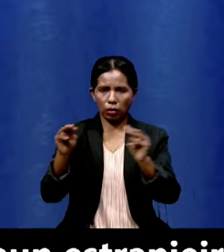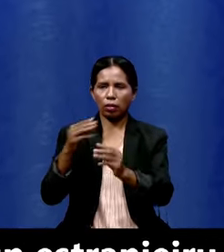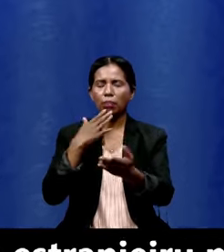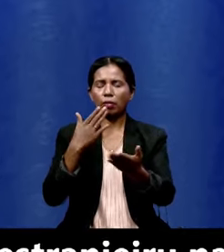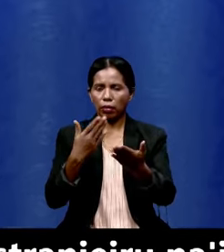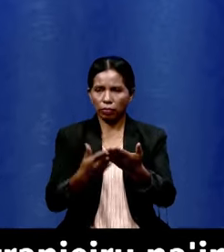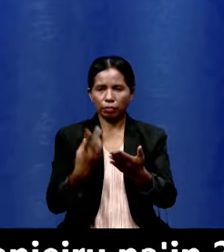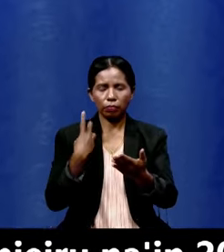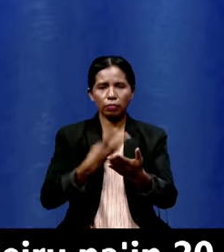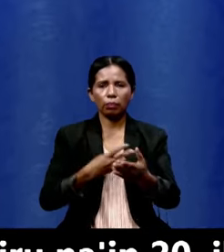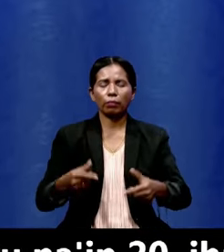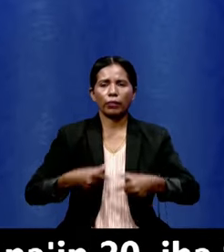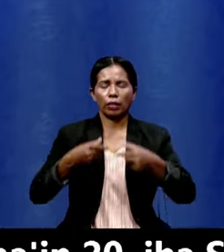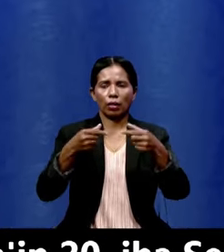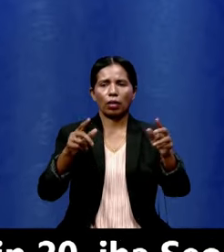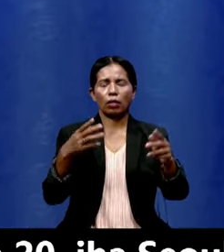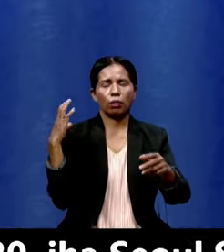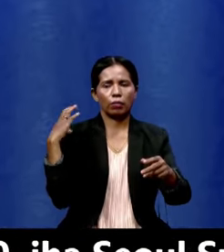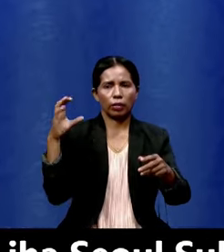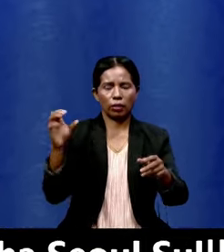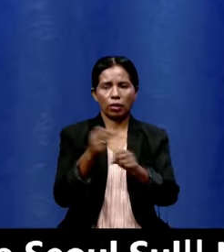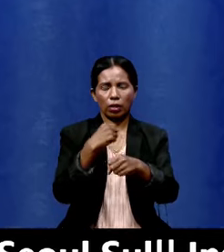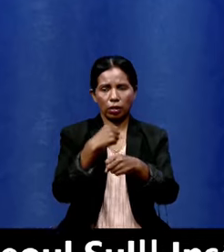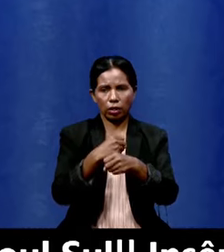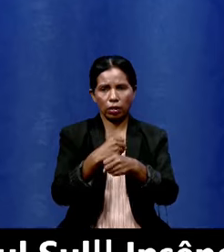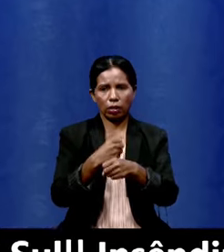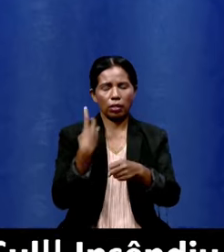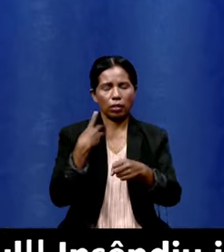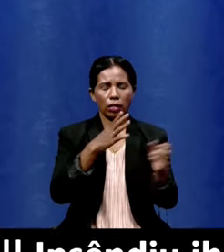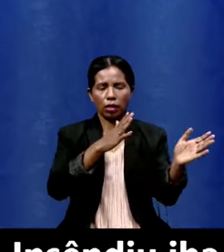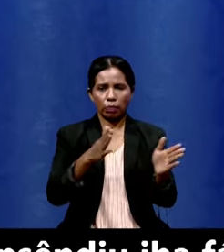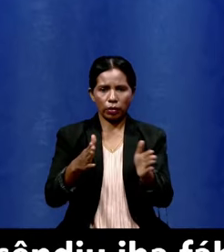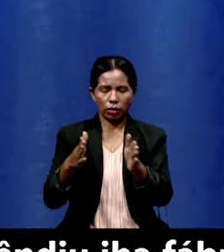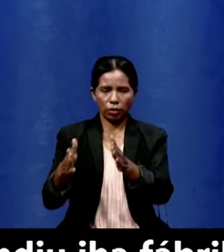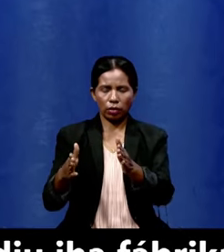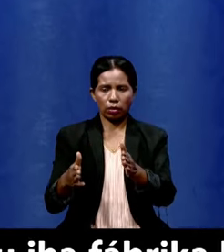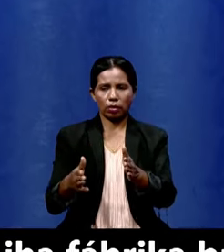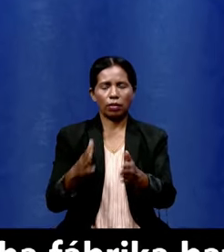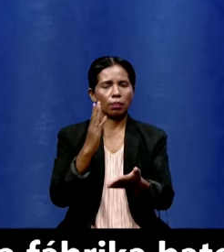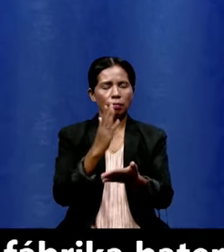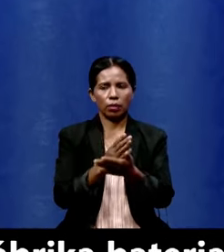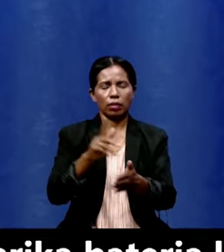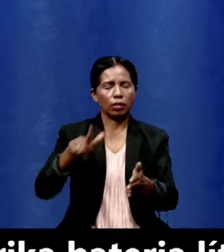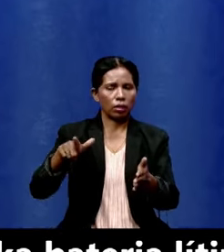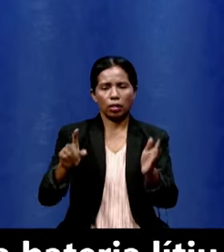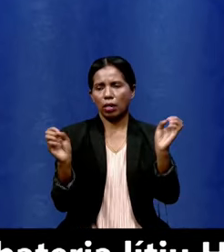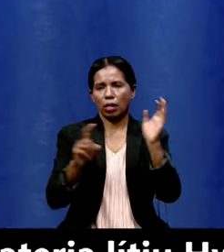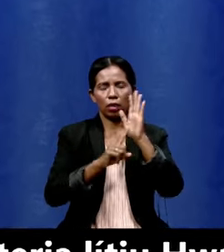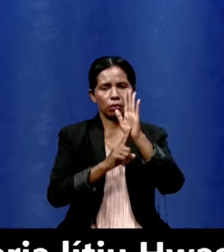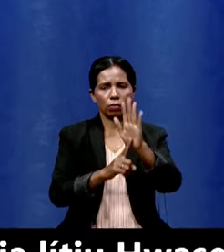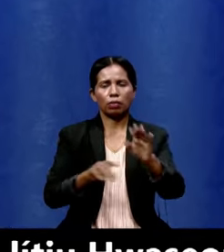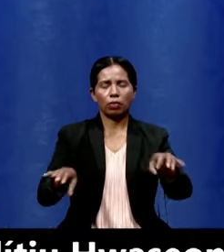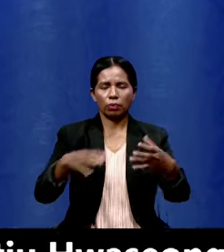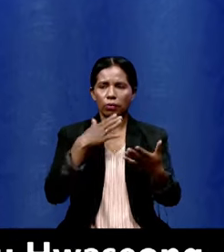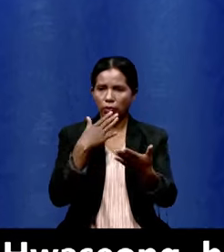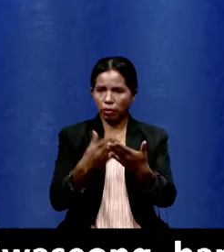que ita fona competência sira halo alojamento, mas ita nia processo alojamento ne tarde, la dun hatur progresso ne dia, ne beca